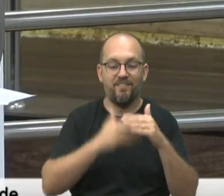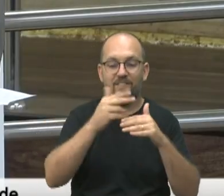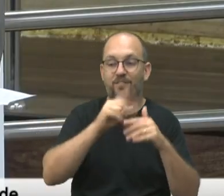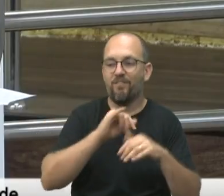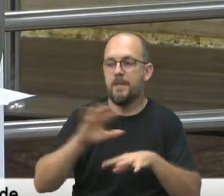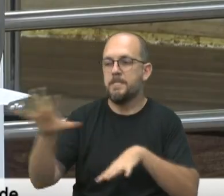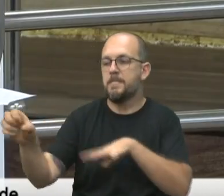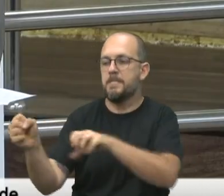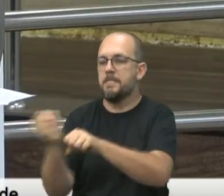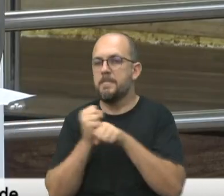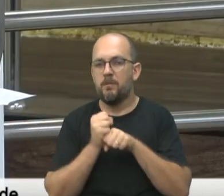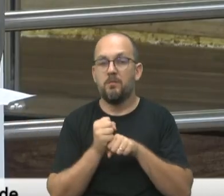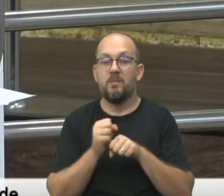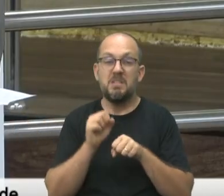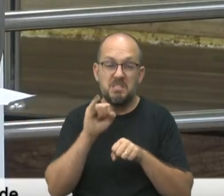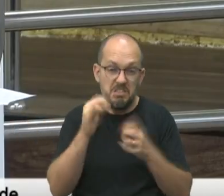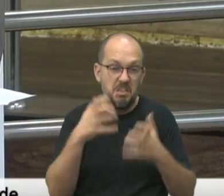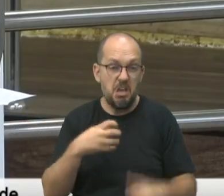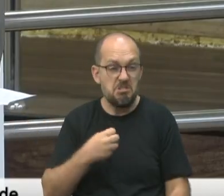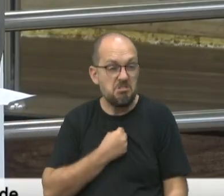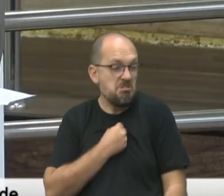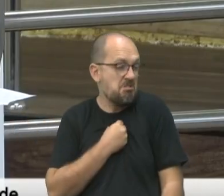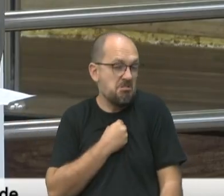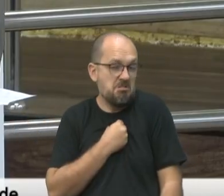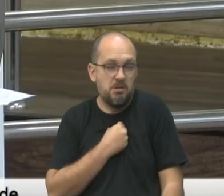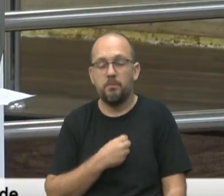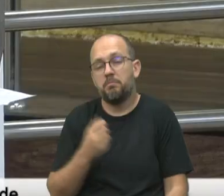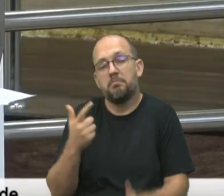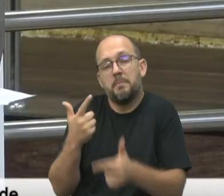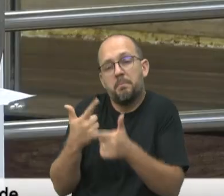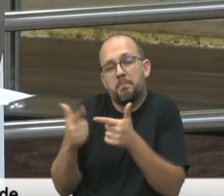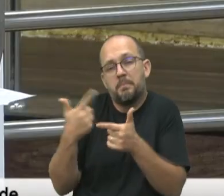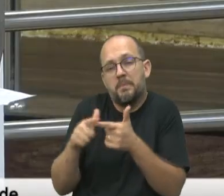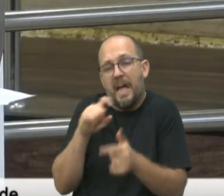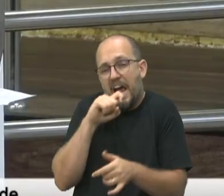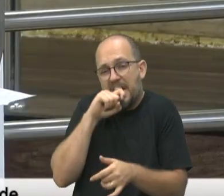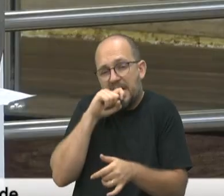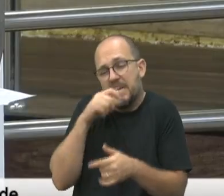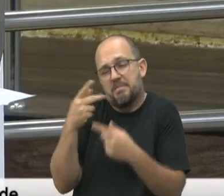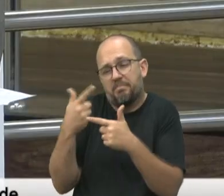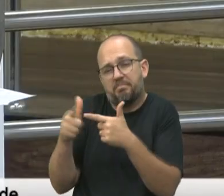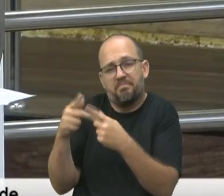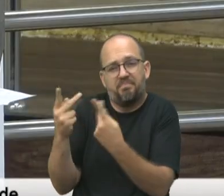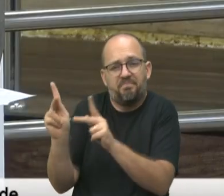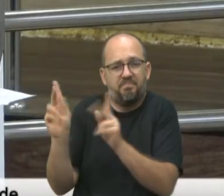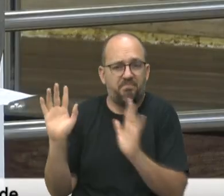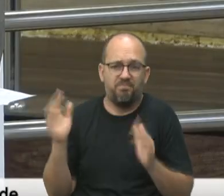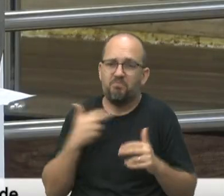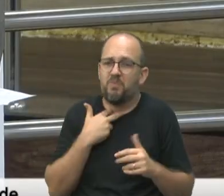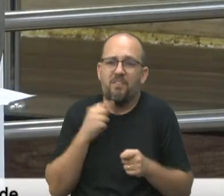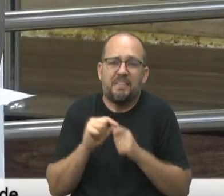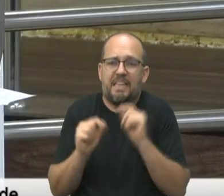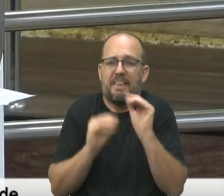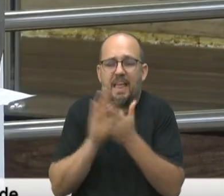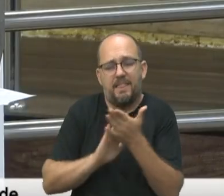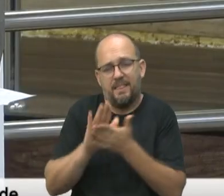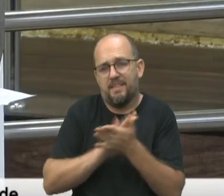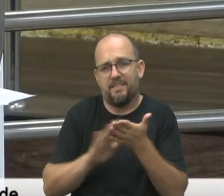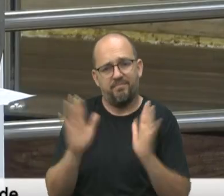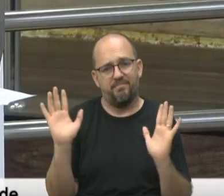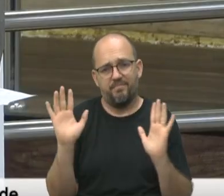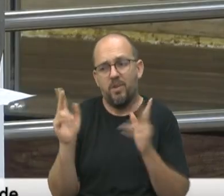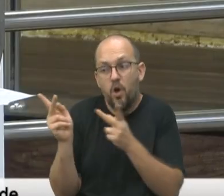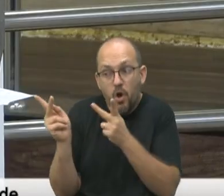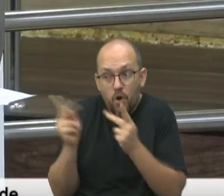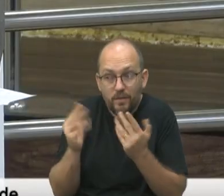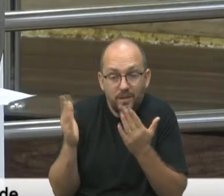Agora, se ainda assim quiser ficar rancoroso, que morda as costas, porque aí sinto muito, daí não podemos fazer nada em relação a isso. A gente está convidando para